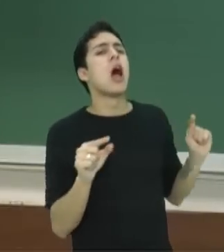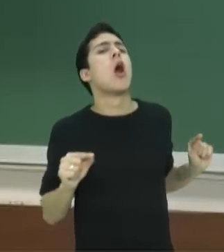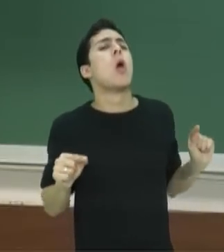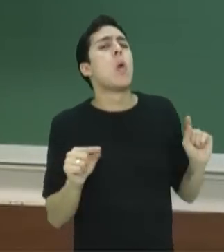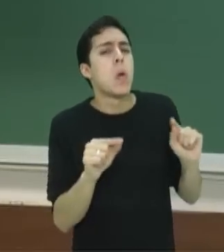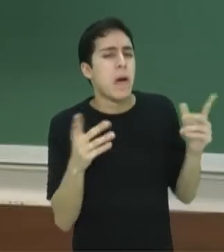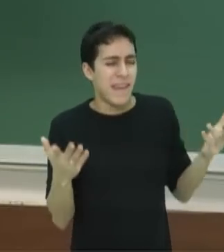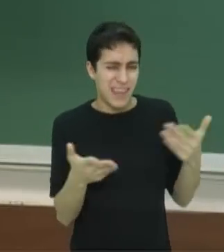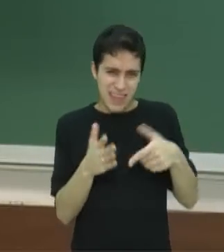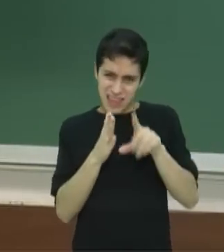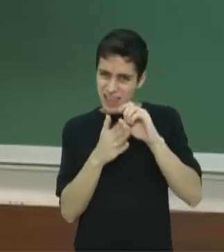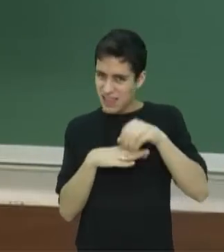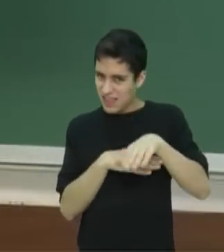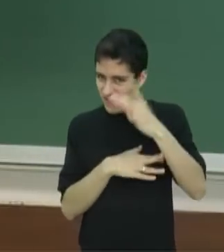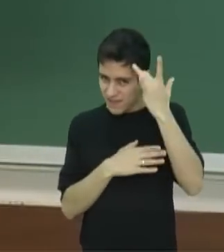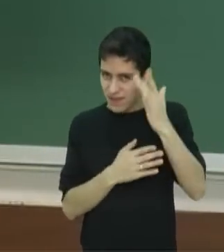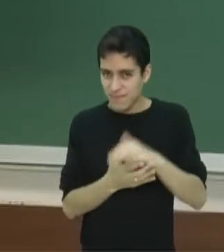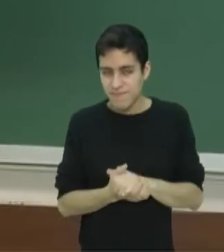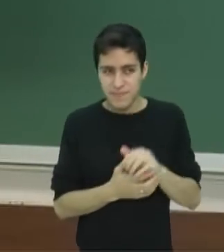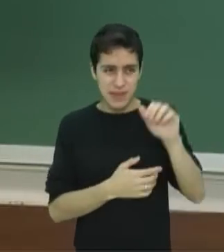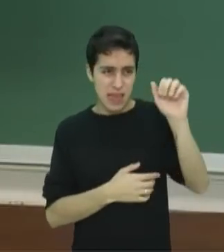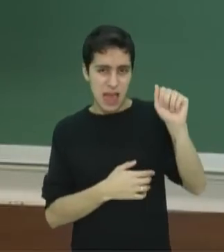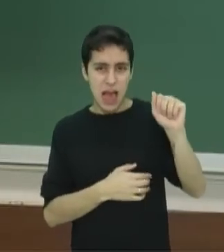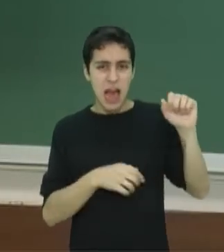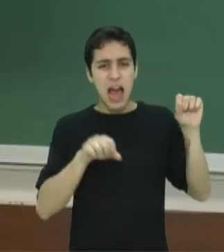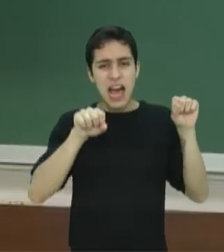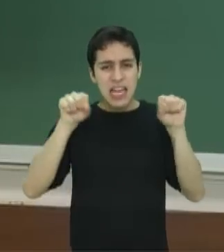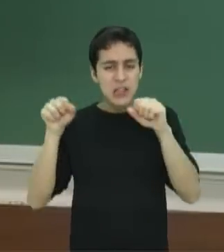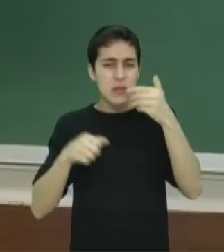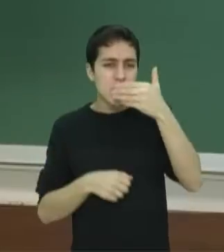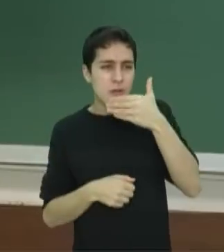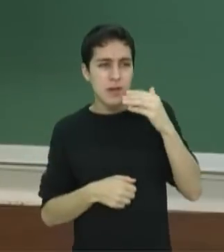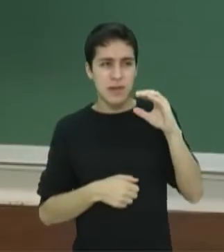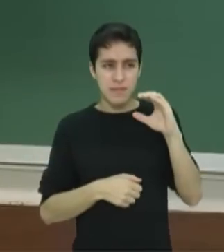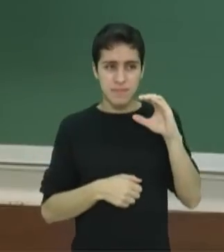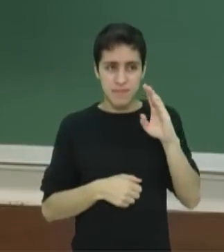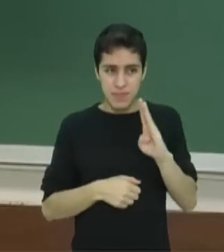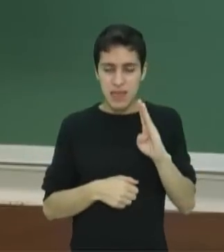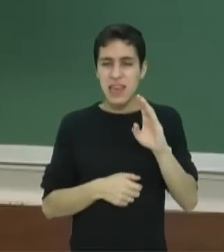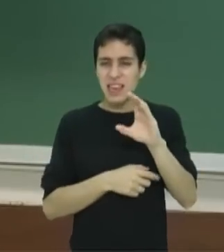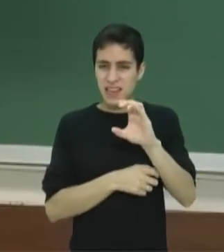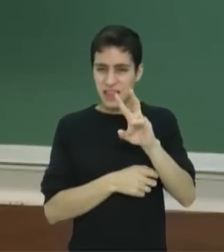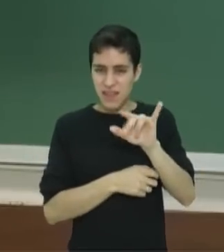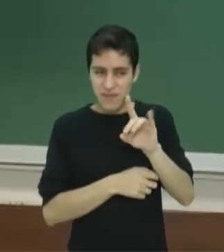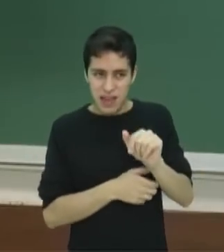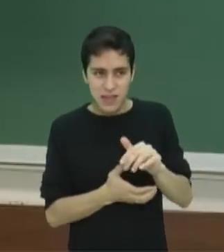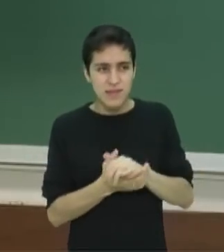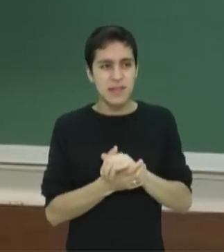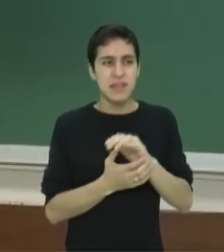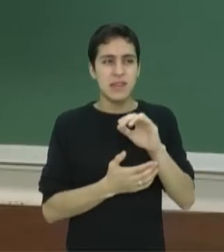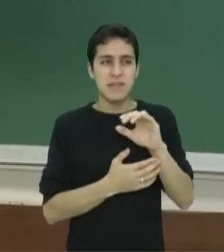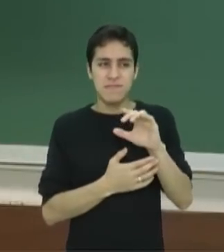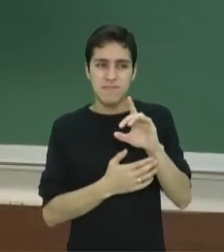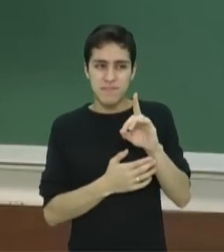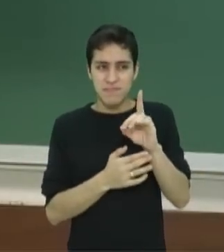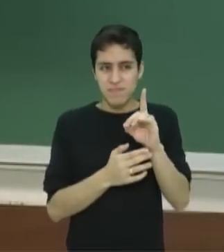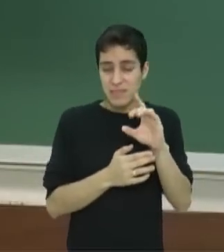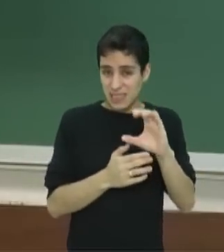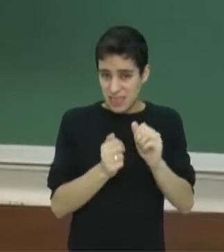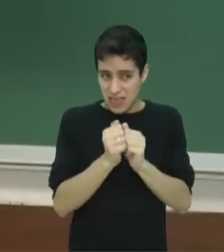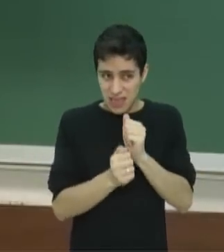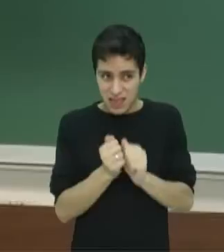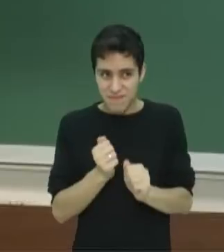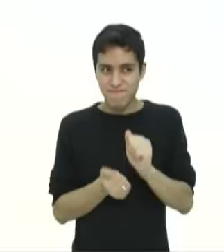dica. Alternativa A, cana-de-açúcar. Alternativa B, cevada. Alternativa C, arroz. Ou alternativa D, café. Um tempinho e